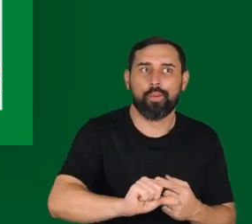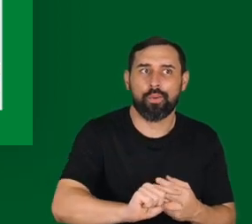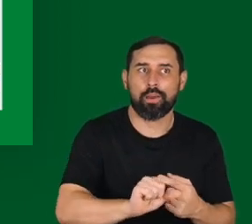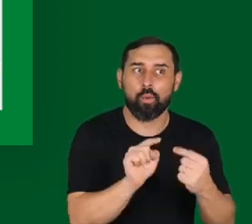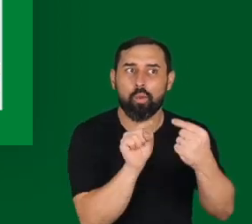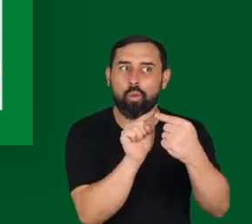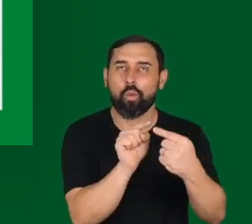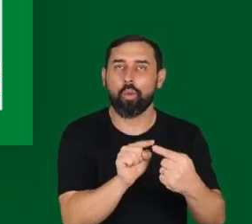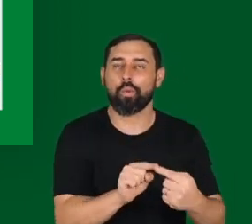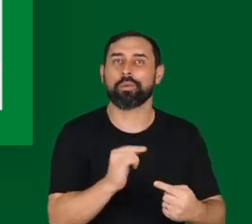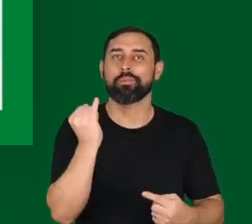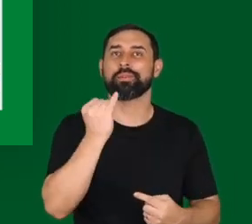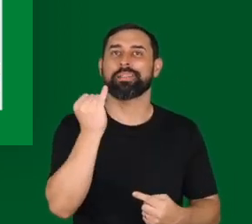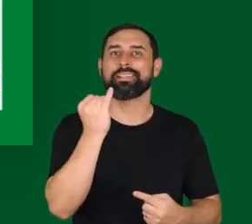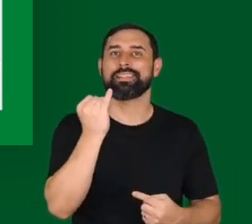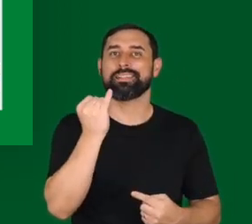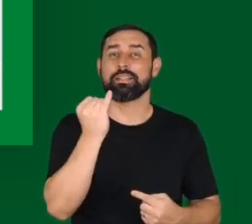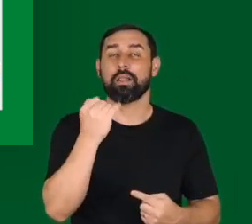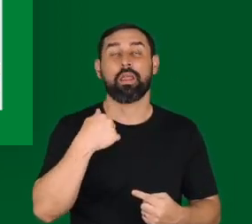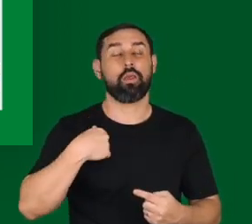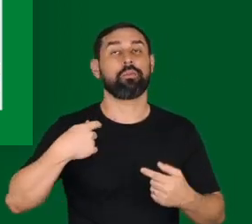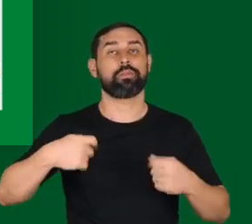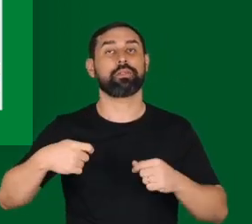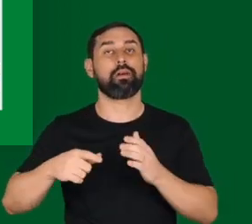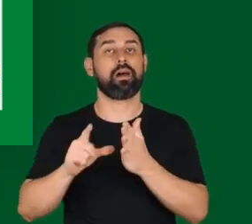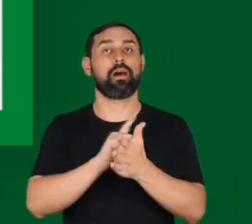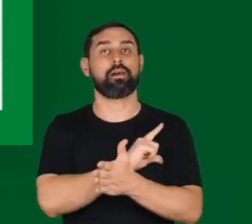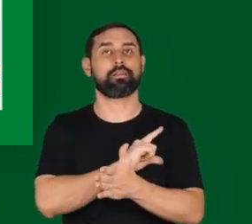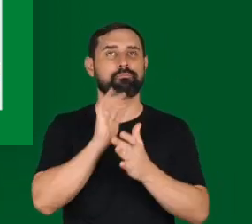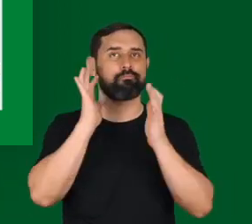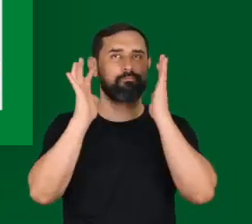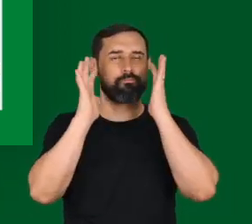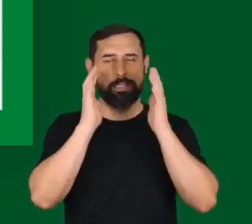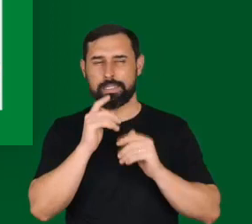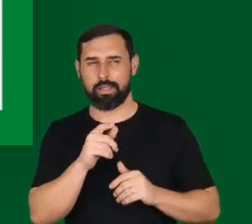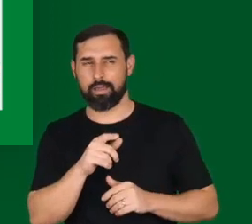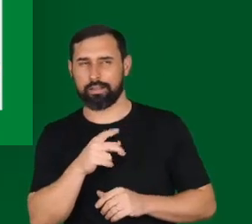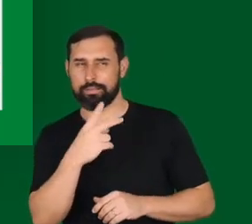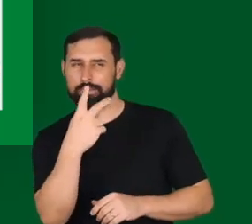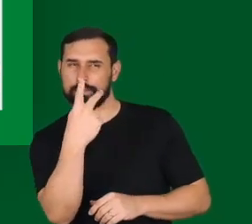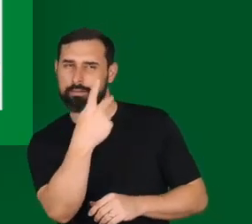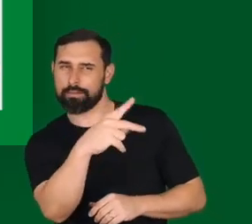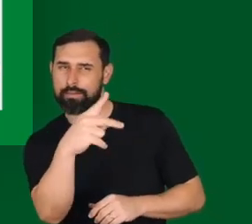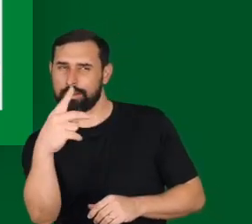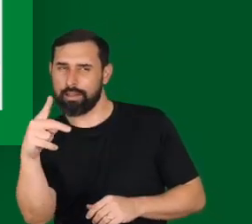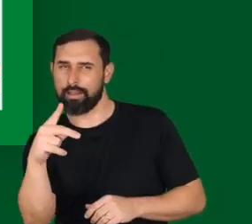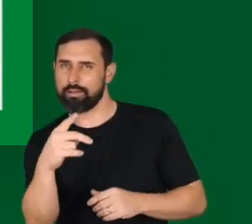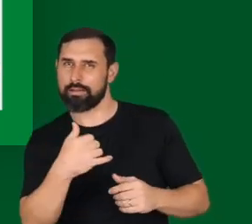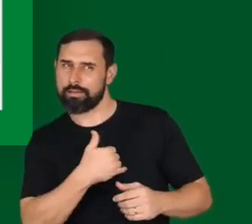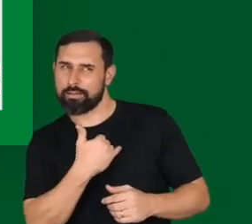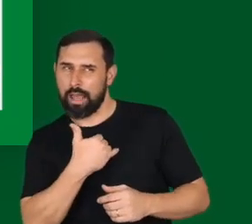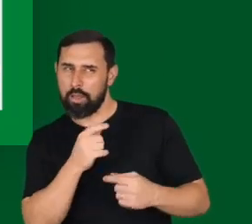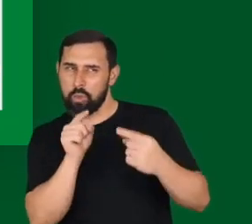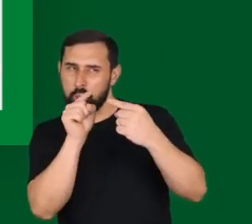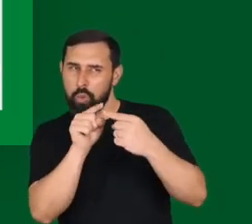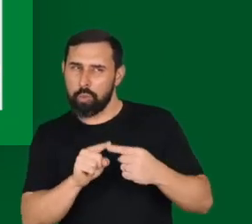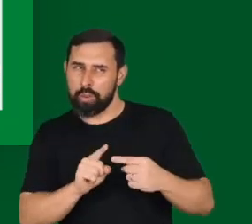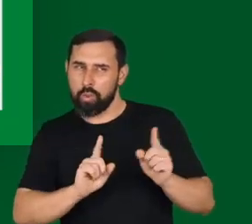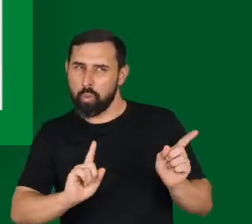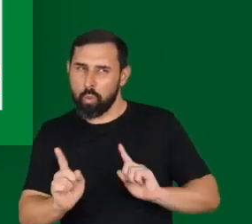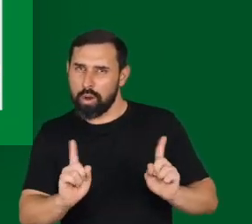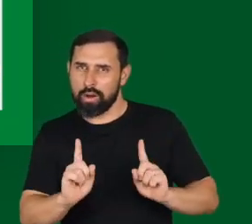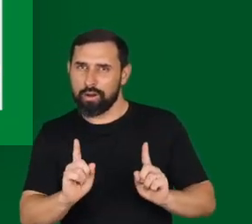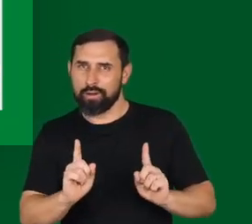uma diminuição dessa frequência respiratória ideal. Então, é interessante a gente ter uma noção de quanto que é a